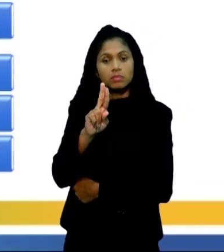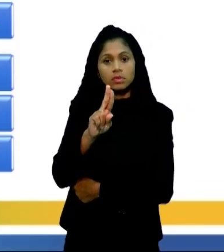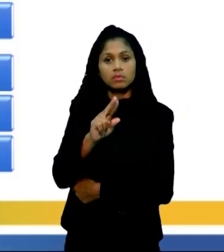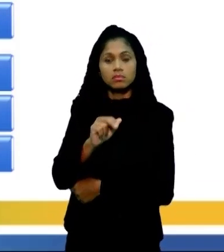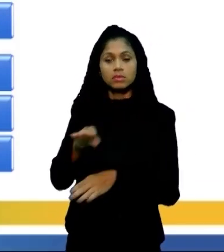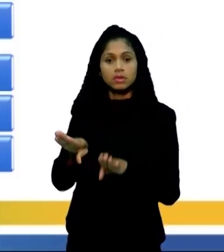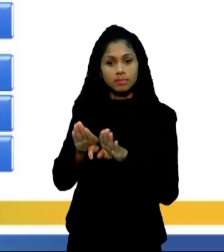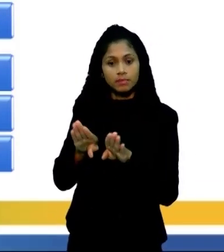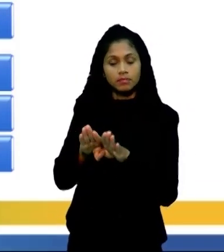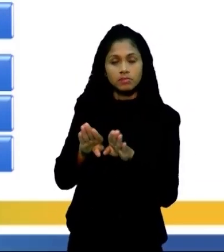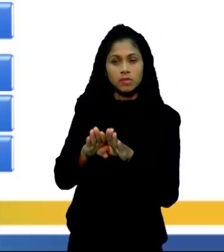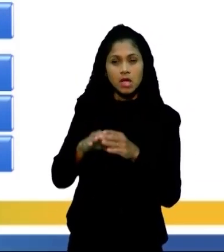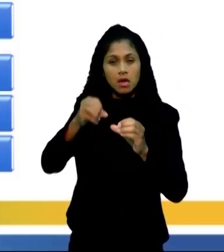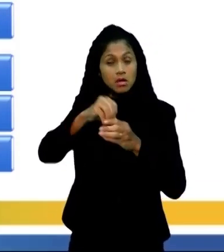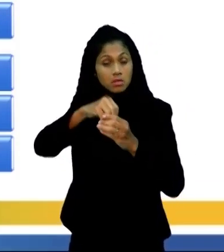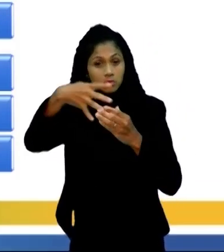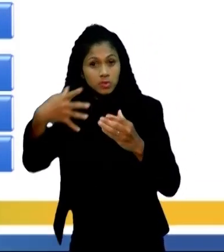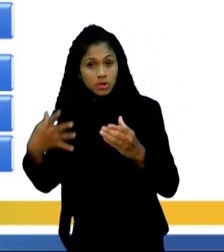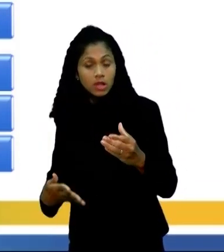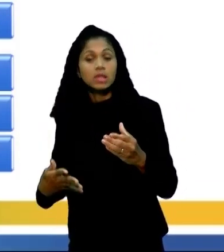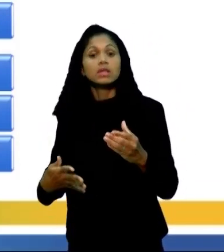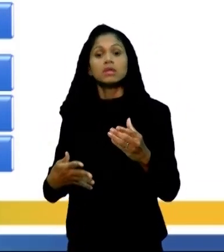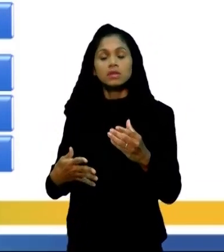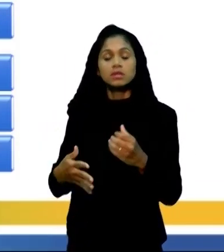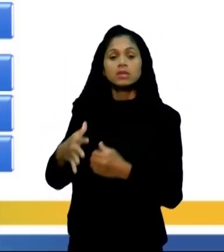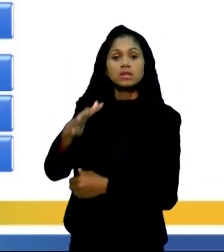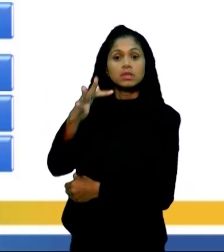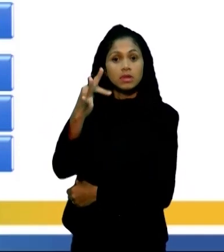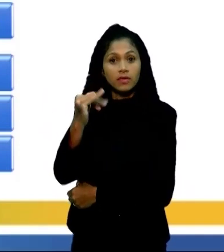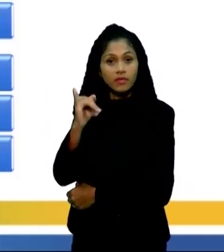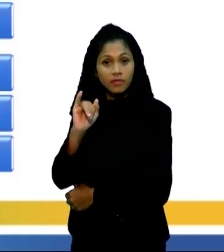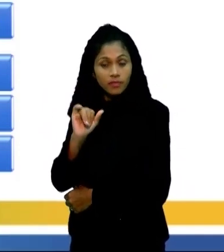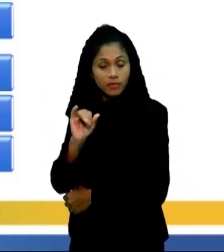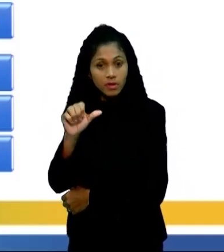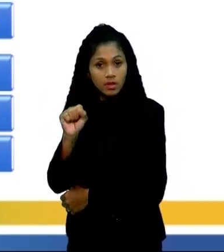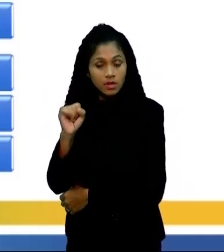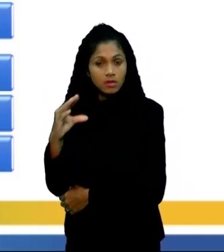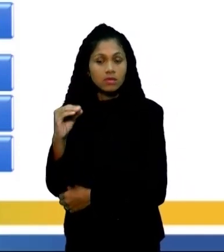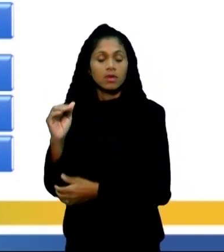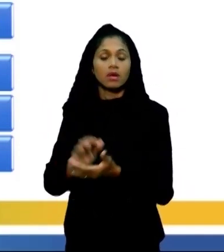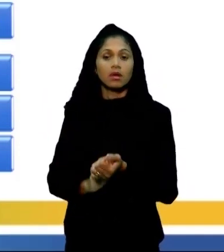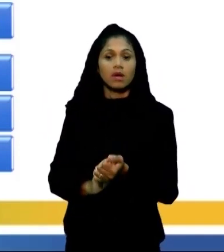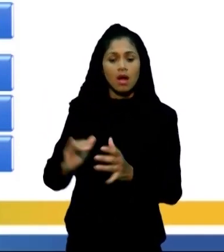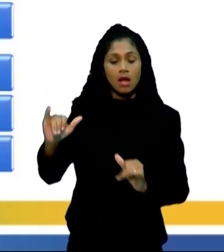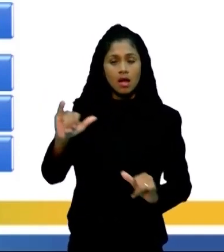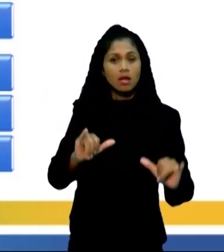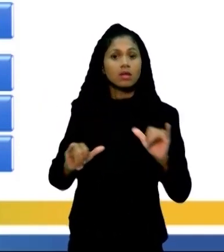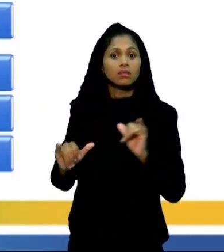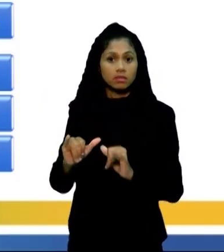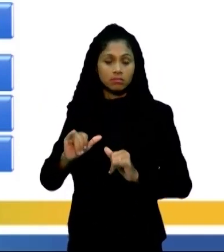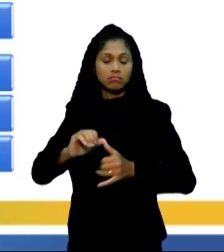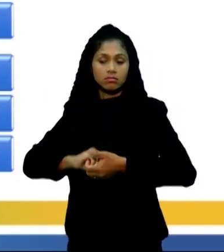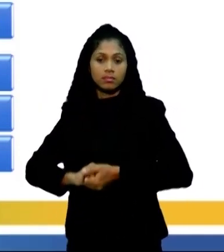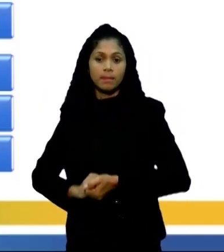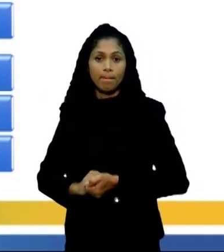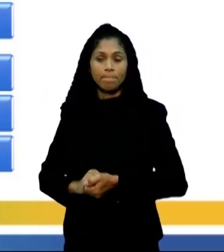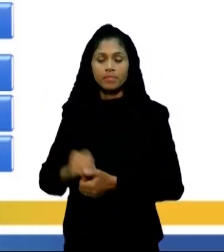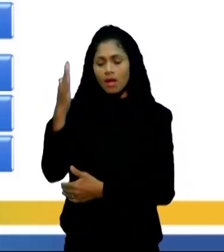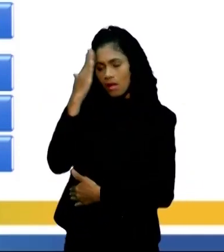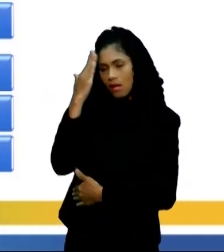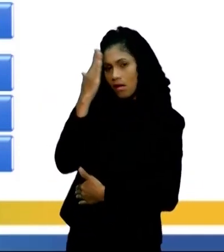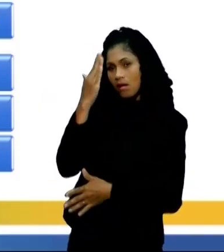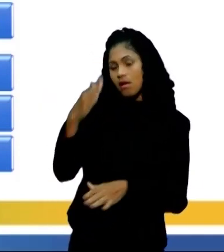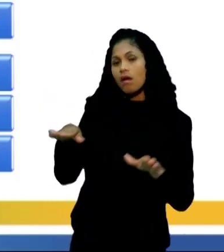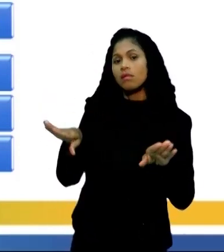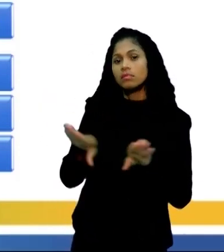nós vamos poder saber se é um metal, se é um metalóide ou se é um não metal. Bem como nós vamos saber de